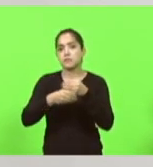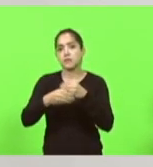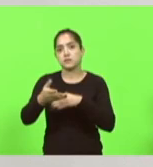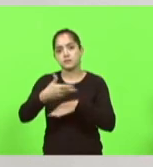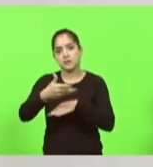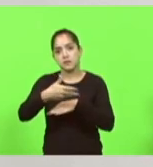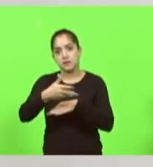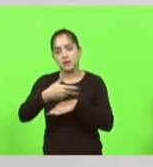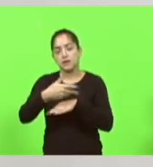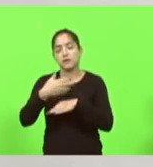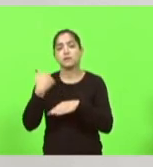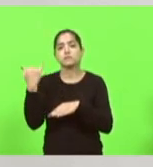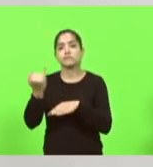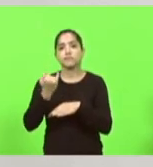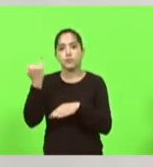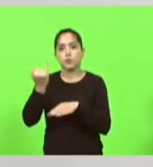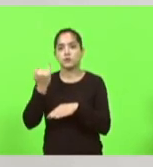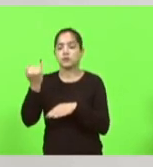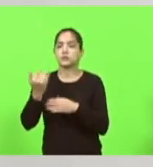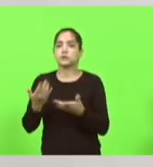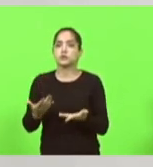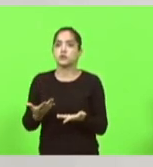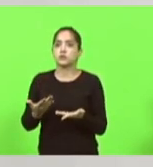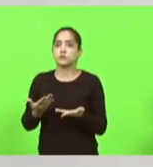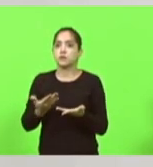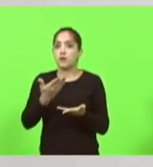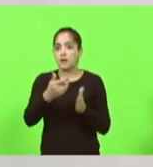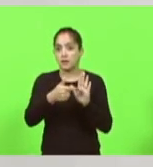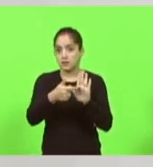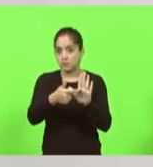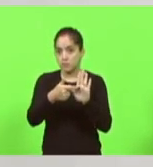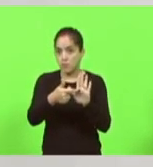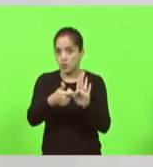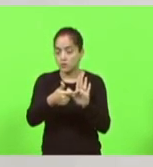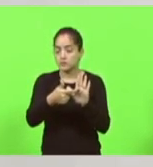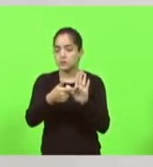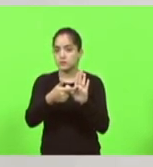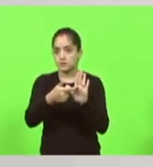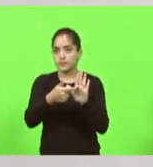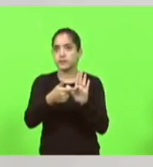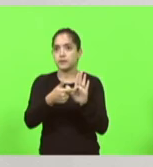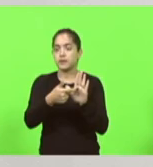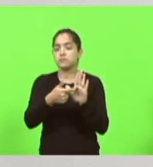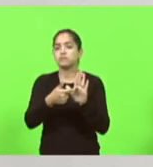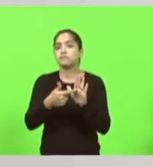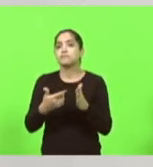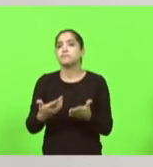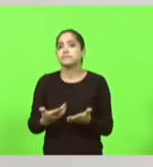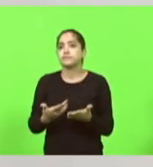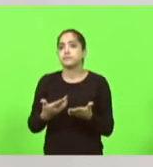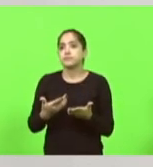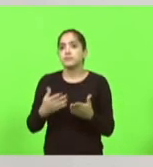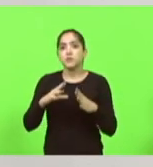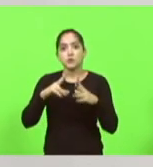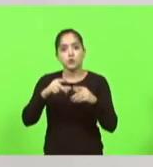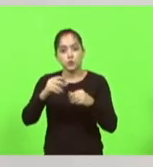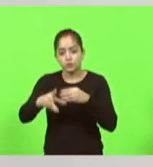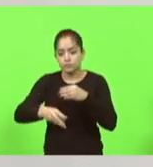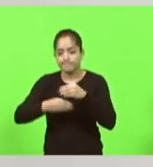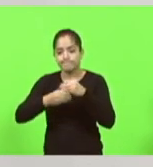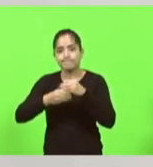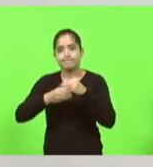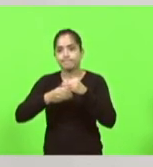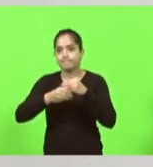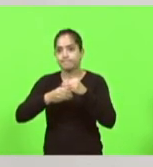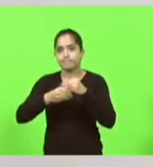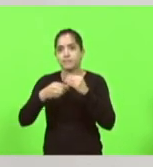processo, é importante, é significativo. Ali é um exemplo de um projeto para o município de Tubarão, mas todas as emendas da Amurel, tem 1 milhão